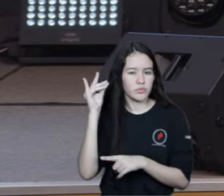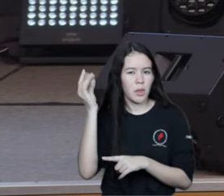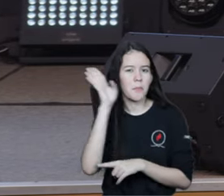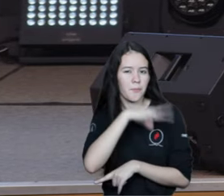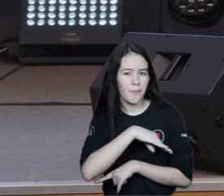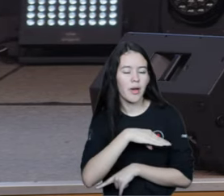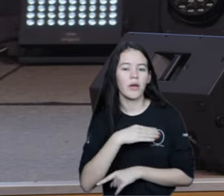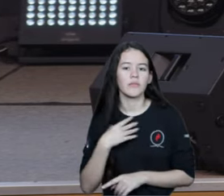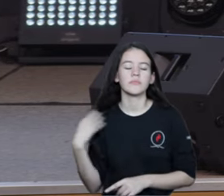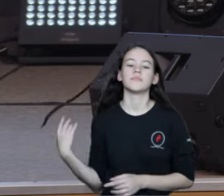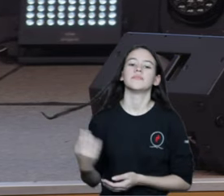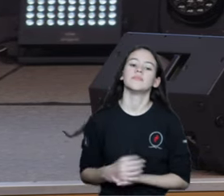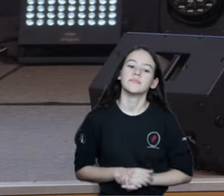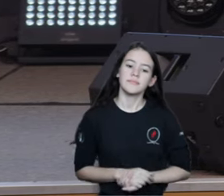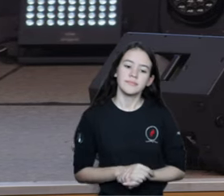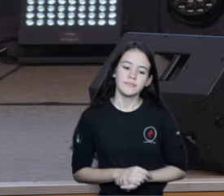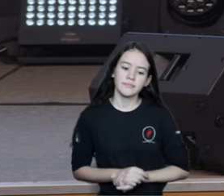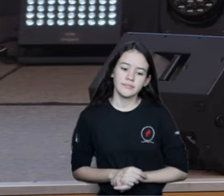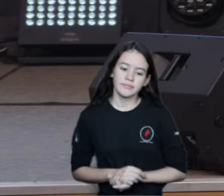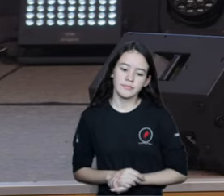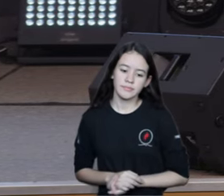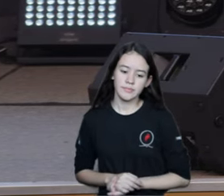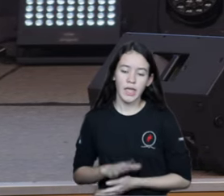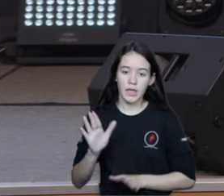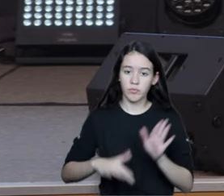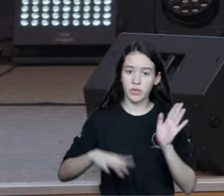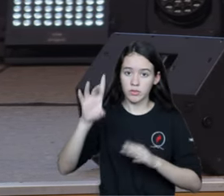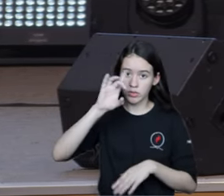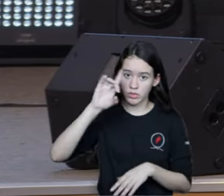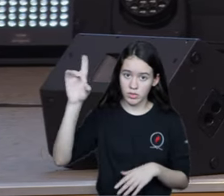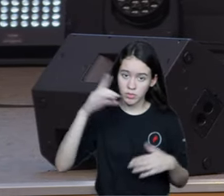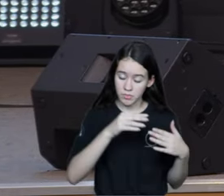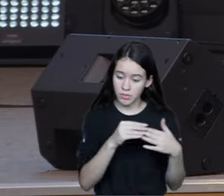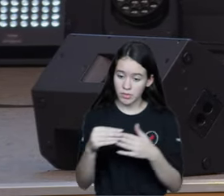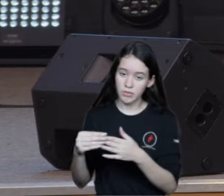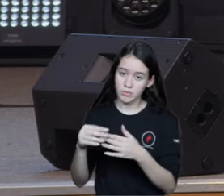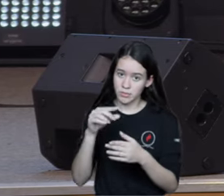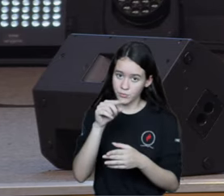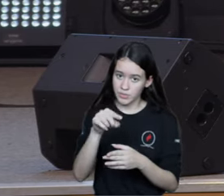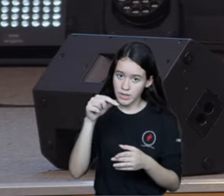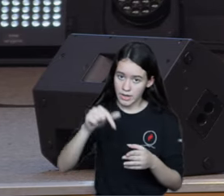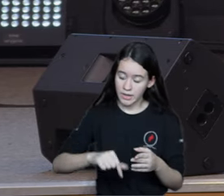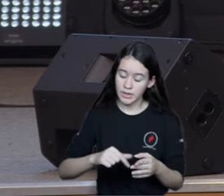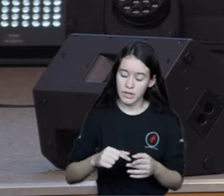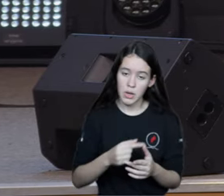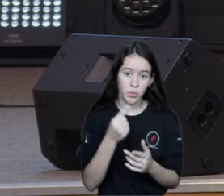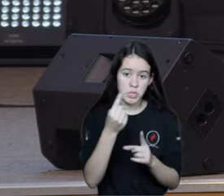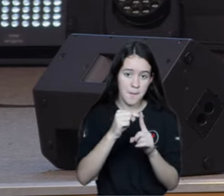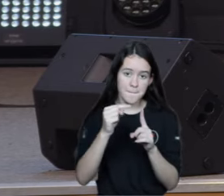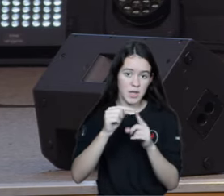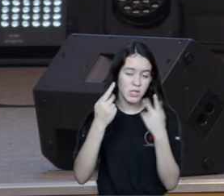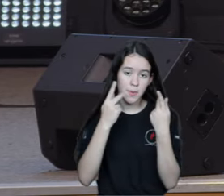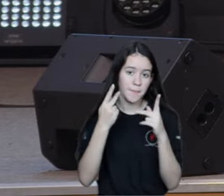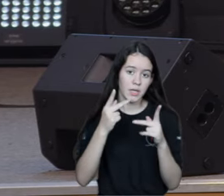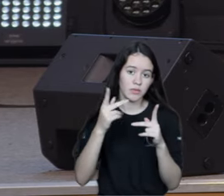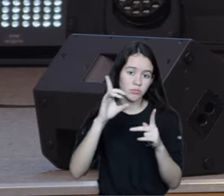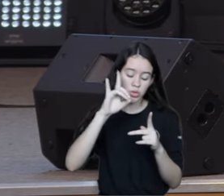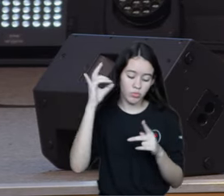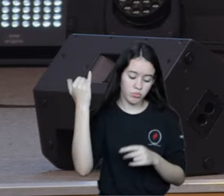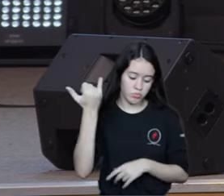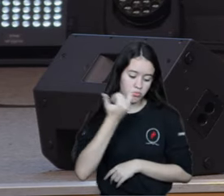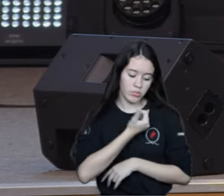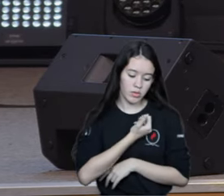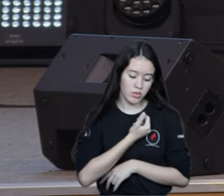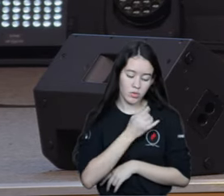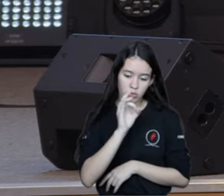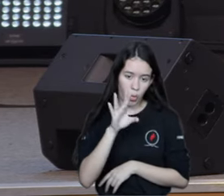maldade Talvez Deus te trouxe aqui essa é a única único a única parte da mensagem que Deus colocou no